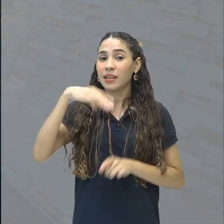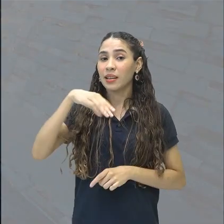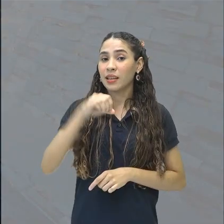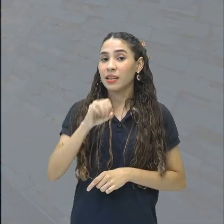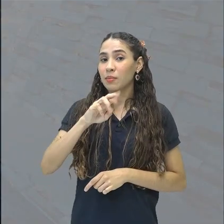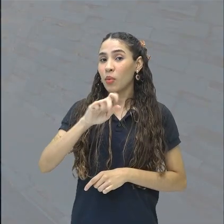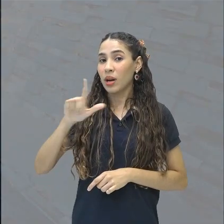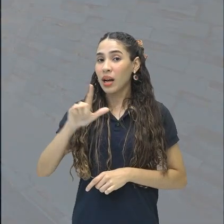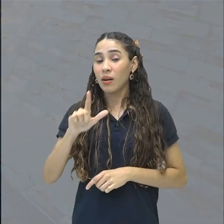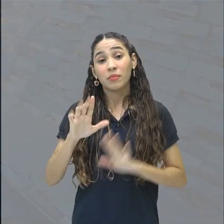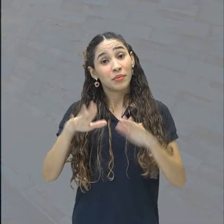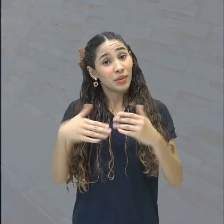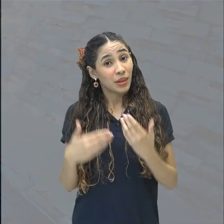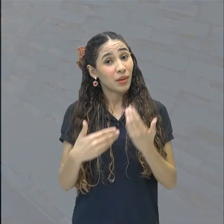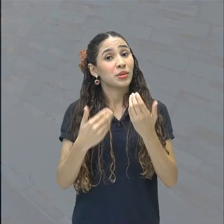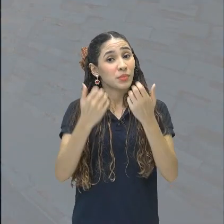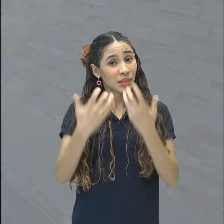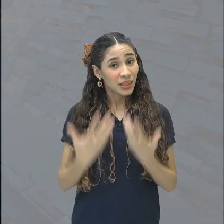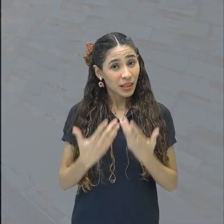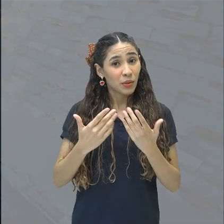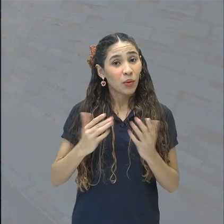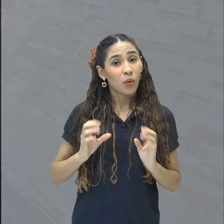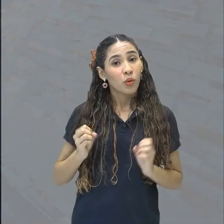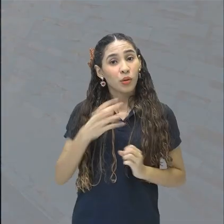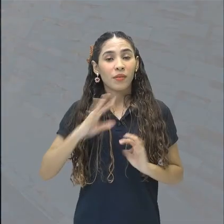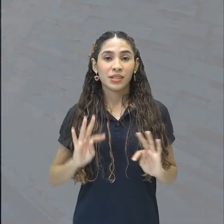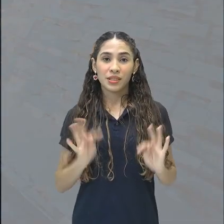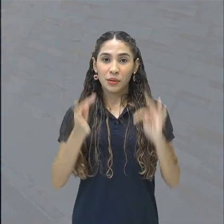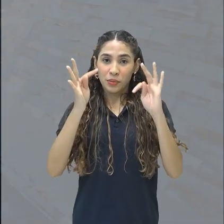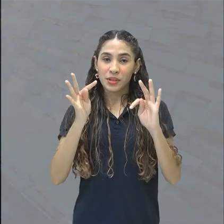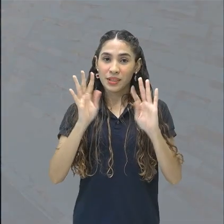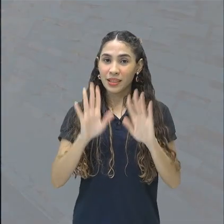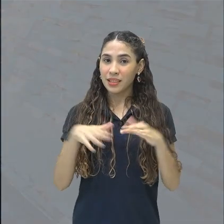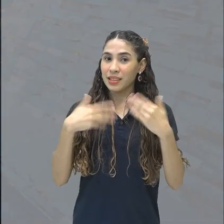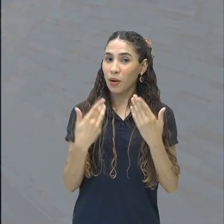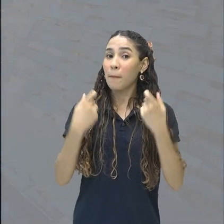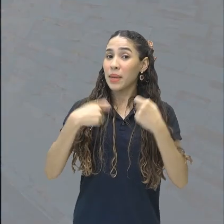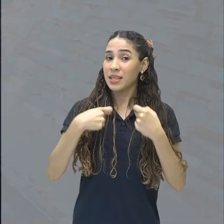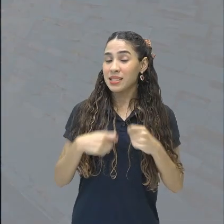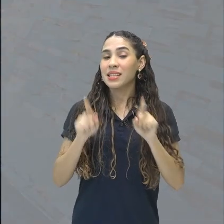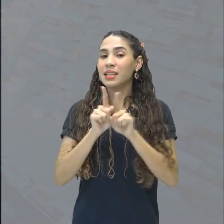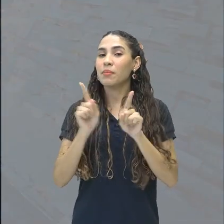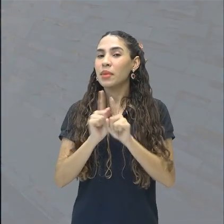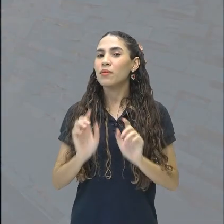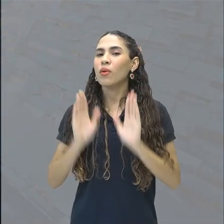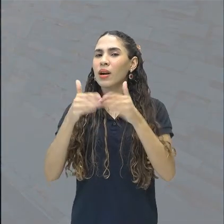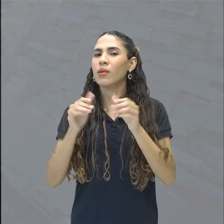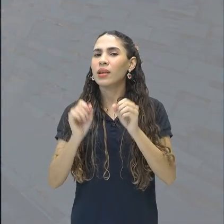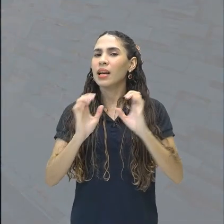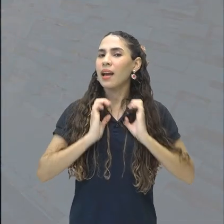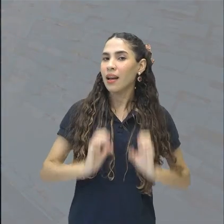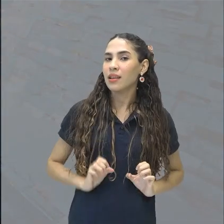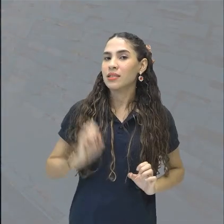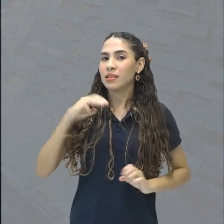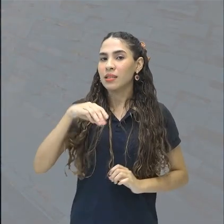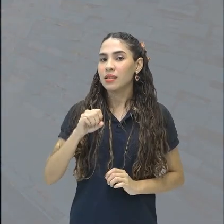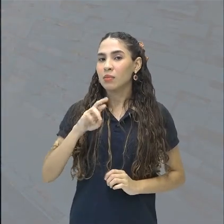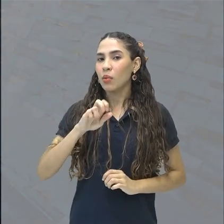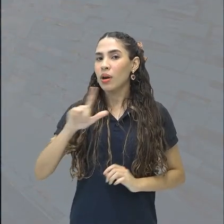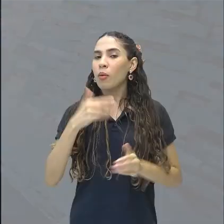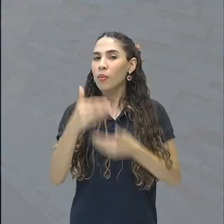podemos, já que nós estamos falando de novas tecnologias, e aí a gente tem que falar, e a questão da ética e da moral nesse processo